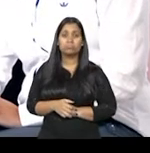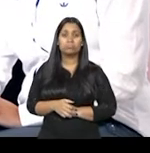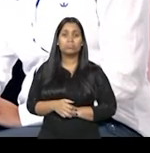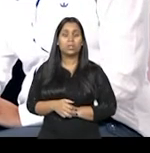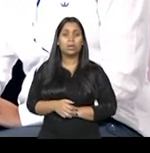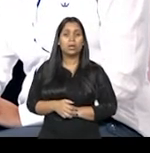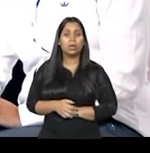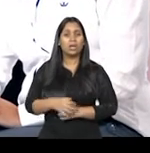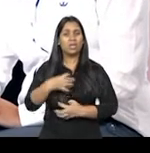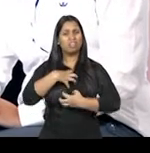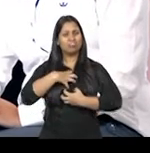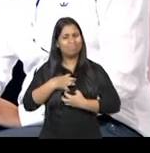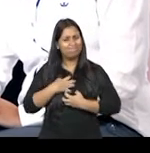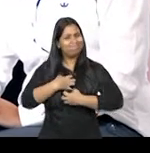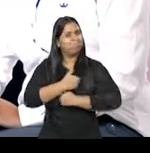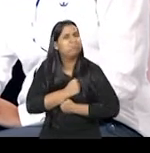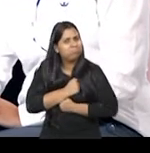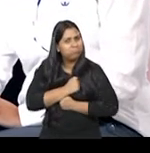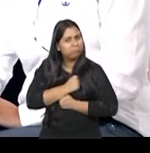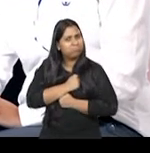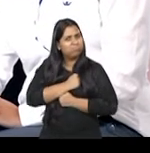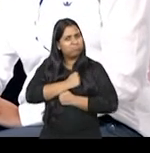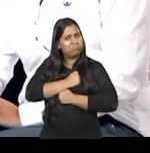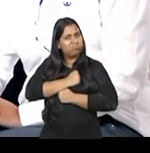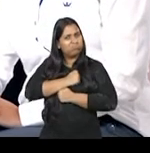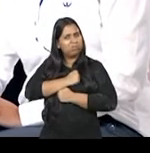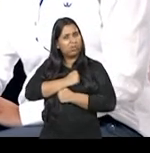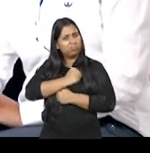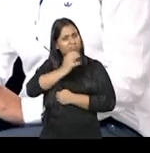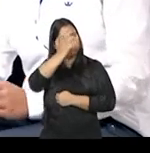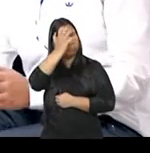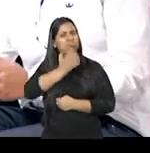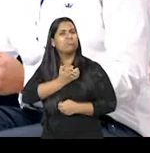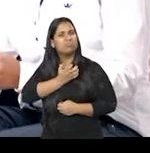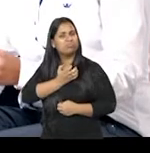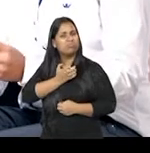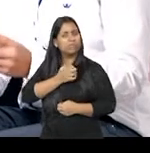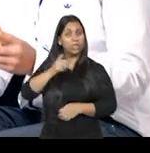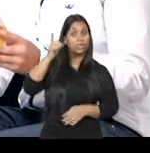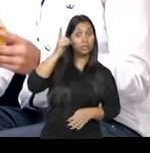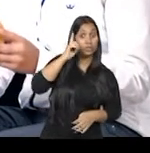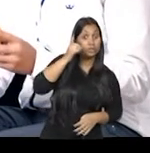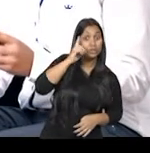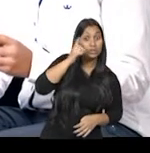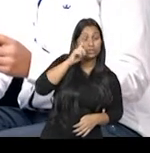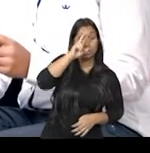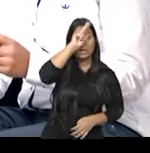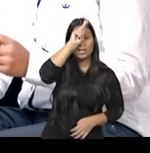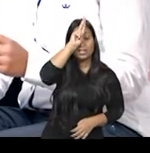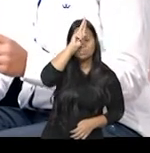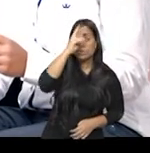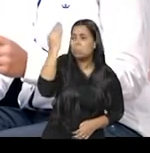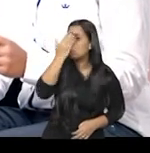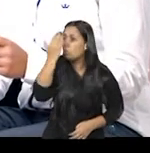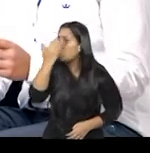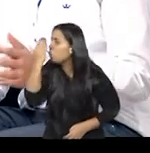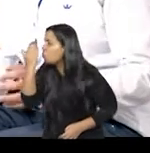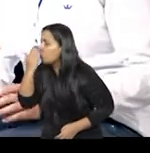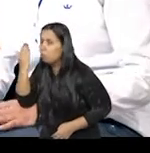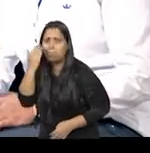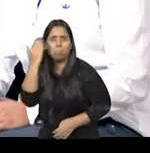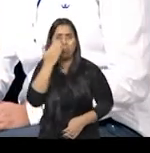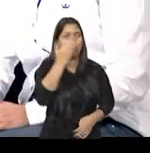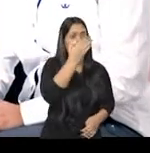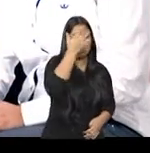Um vago rancor me tomara, um senso de ultraje. De dia, as baratas eram invisíveis